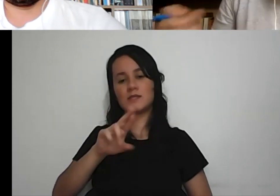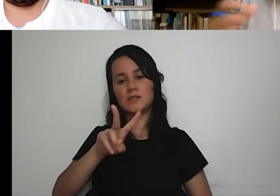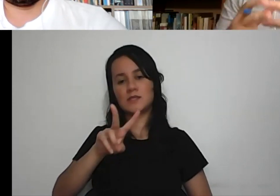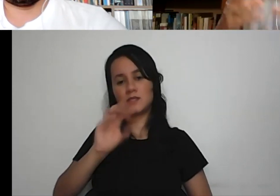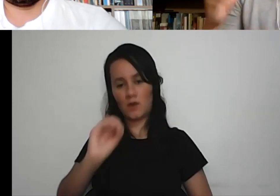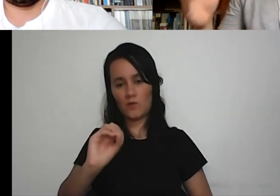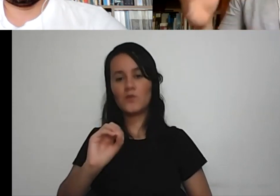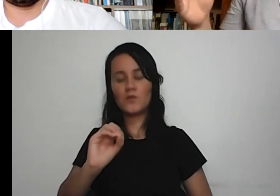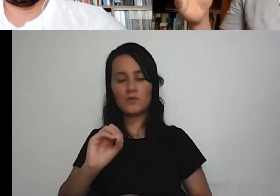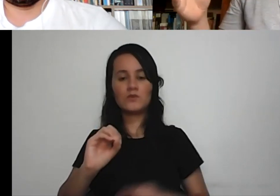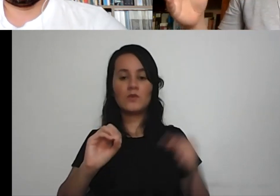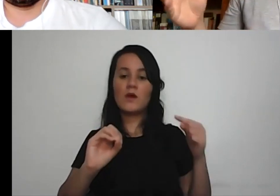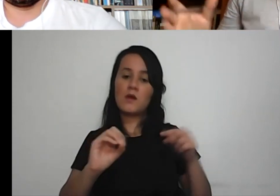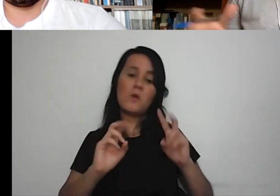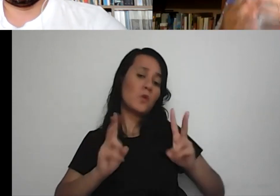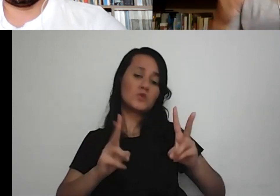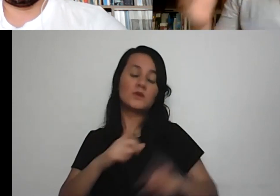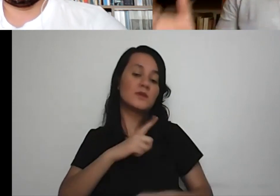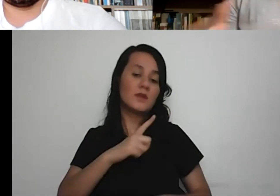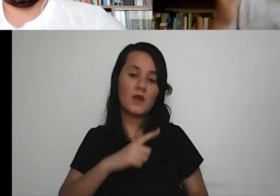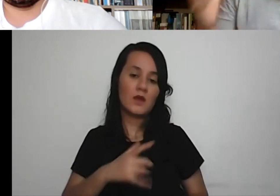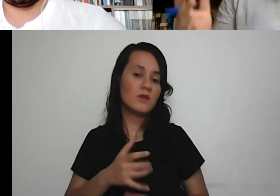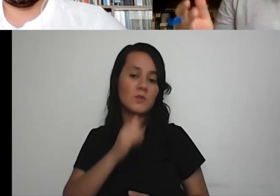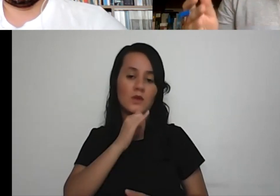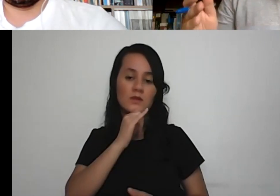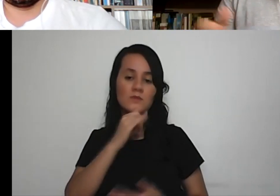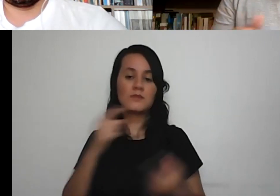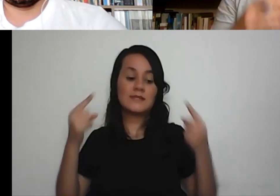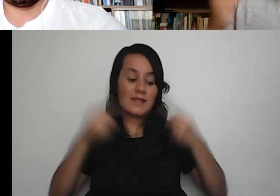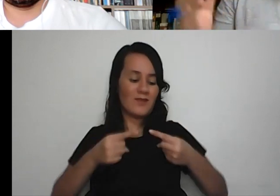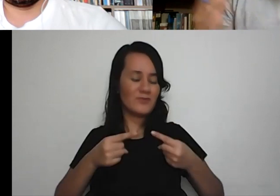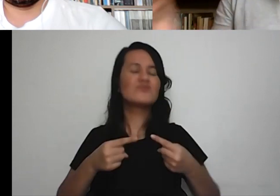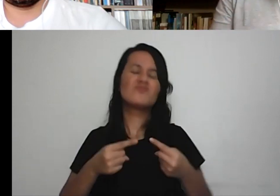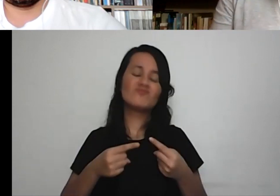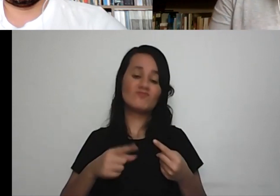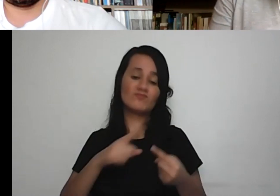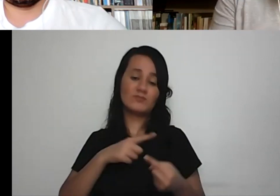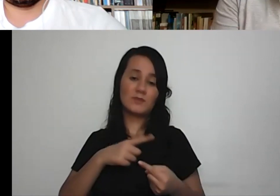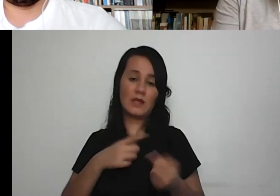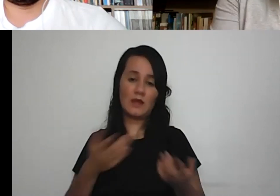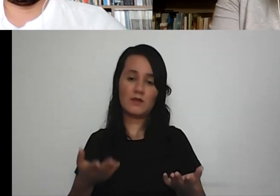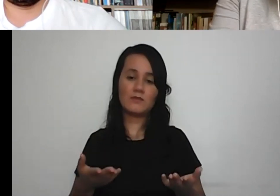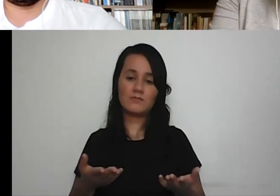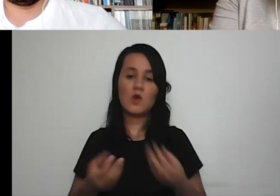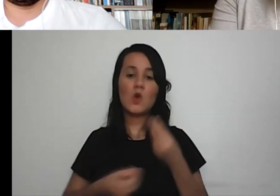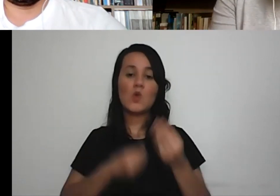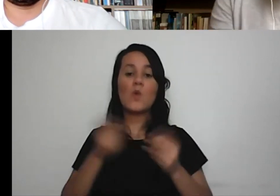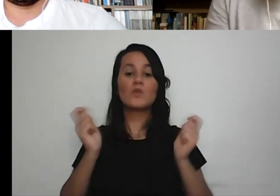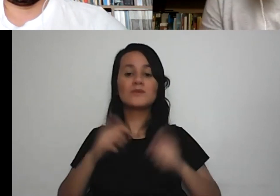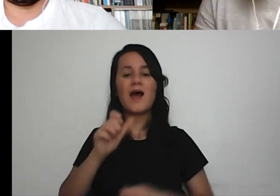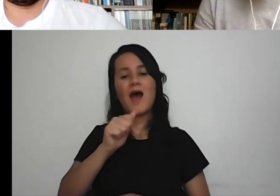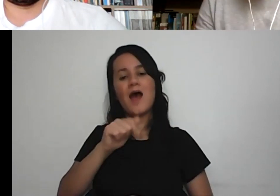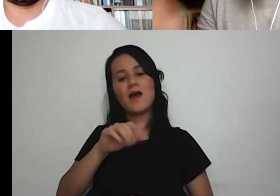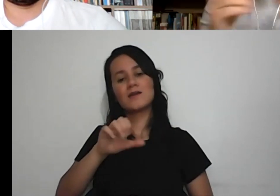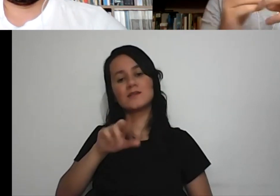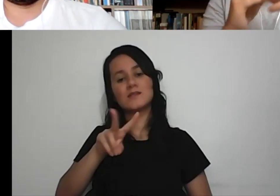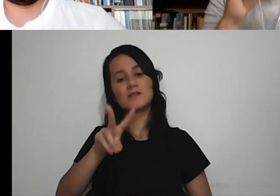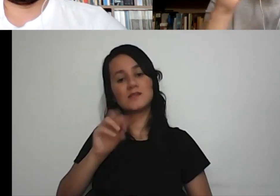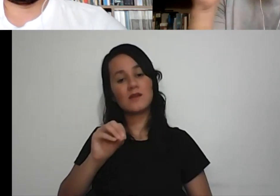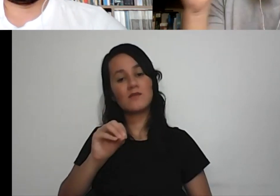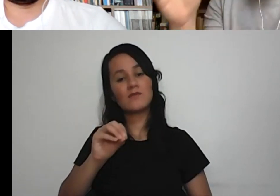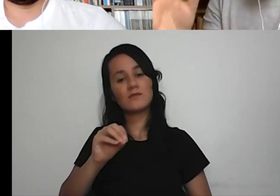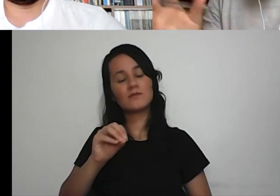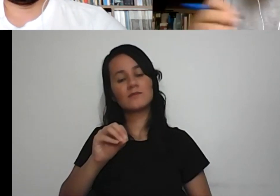né, quer dizer, um desafio ainda, né, como transformar esses acervos em uma coisa